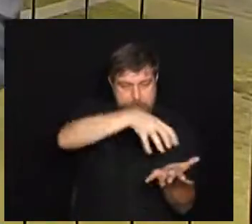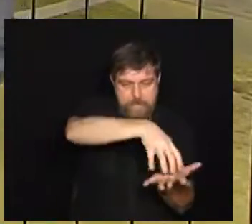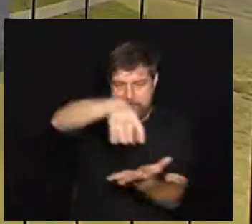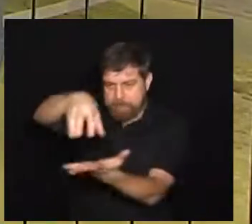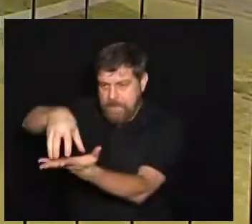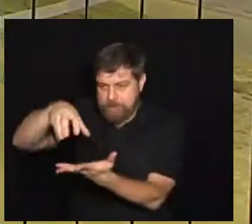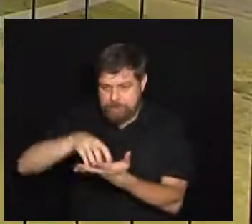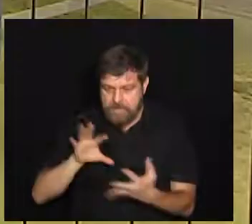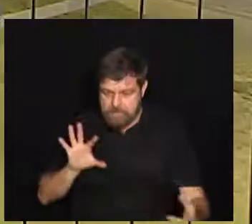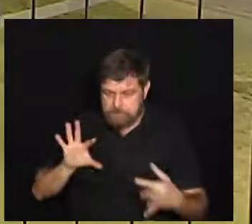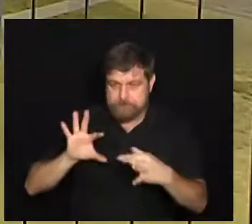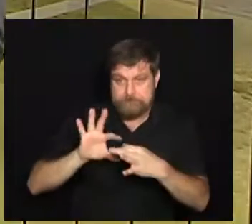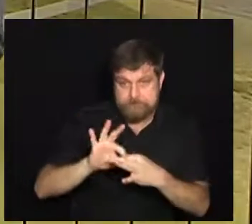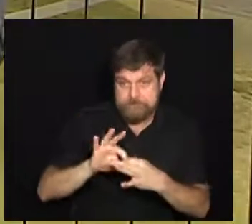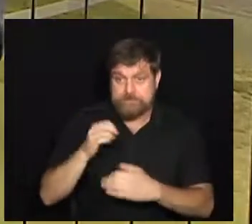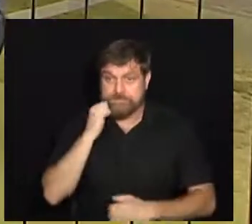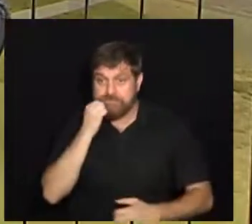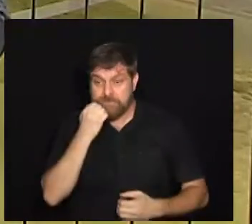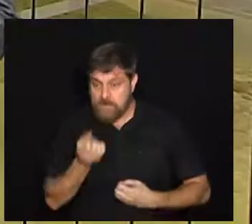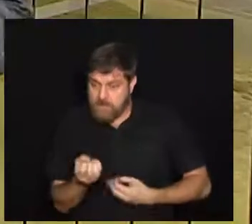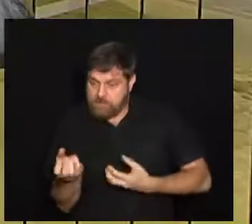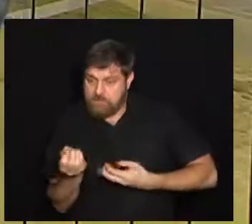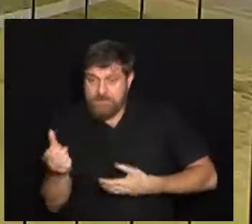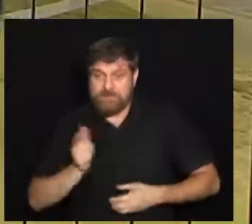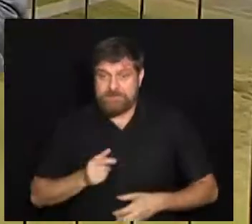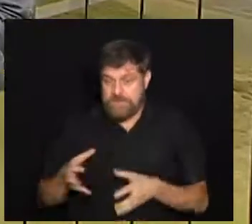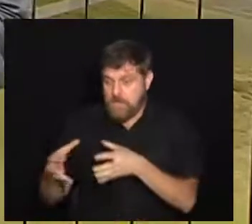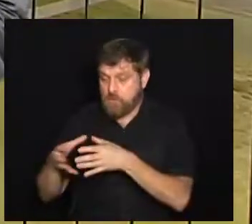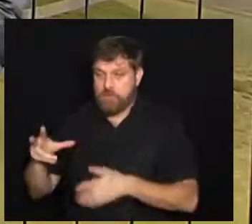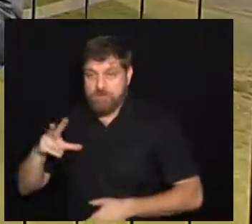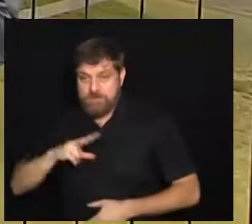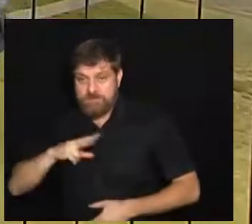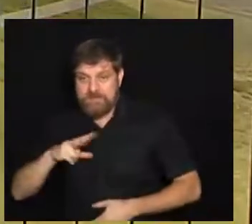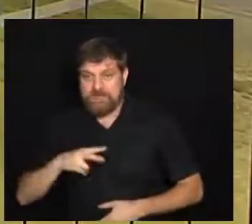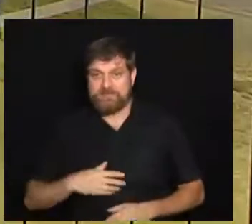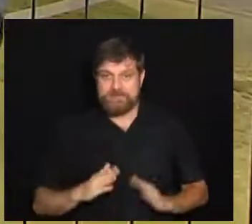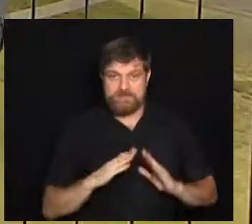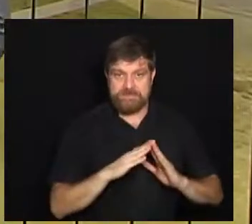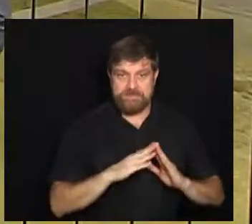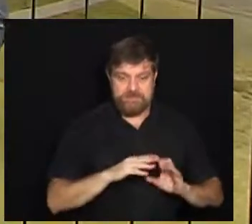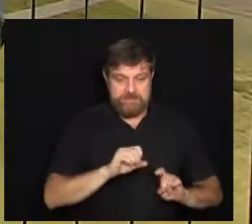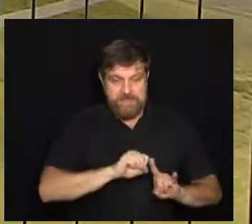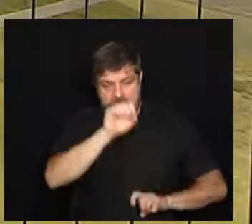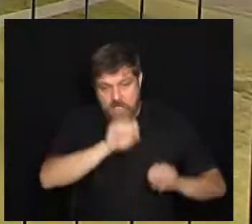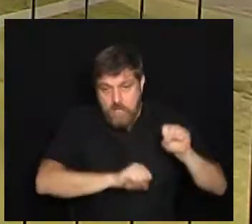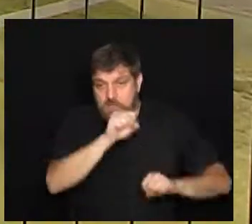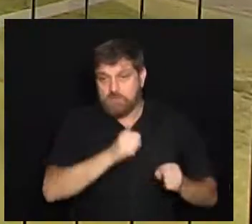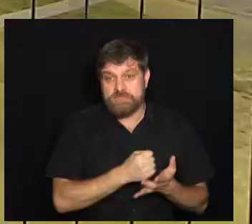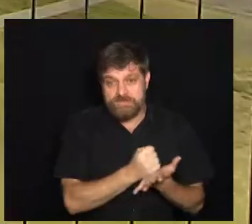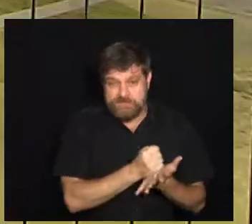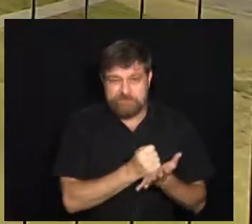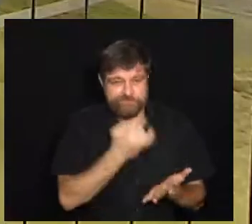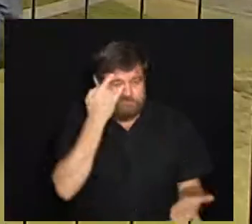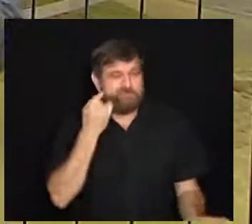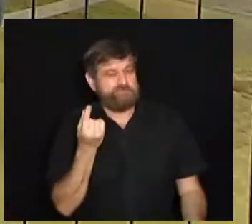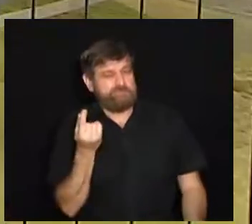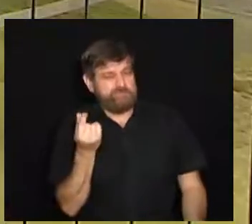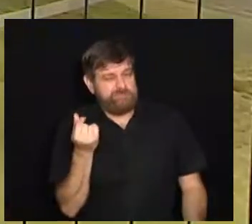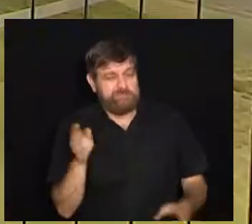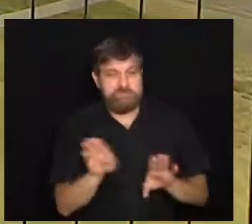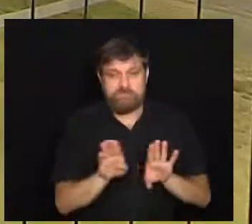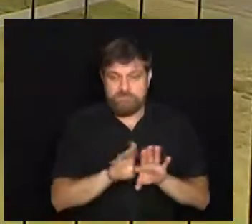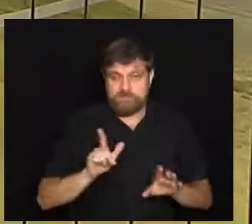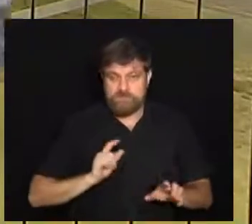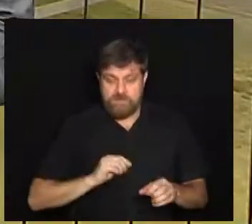mãos né de forma compartilhada entre muito país ele tem grupo privado em indústrias farmacêuticas que já estão enxergando a possibilidade de ganhar uma grana dá nada com